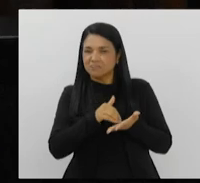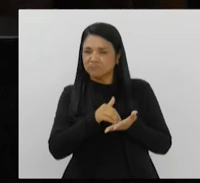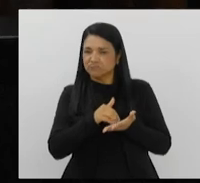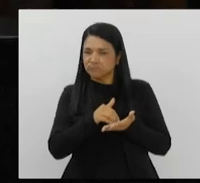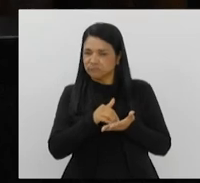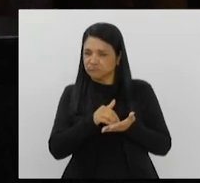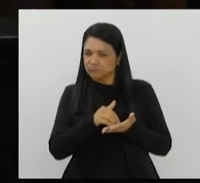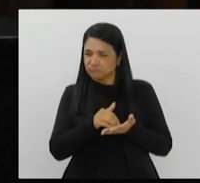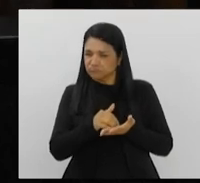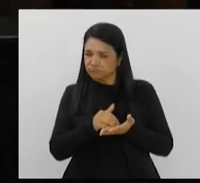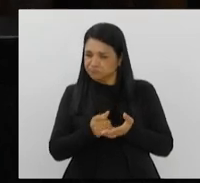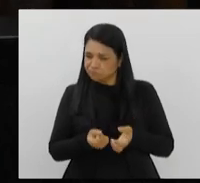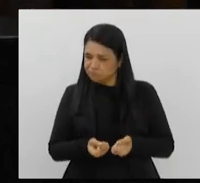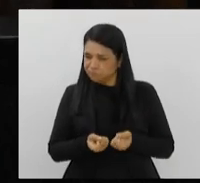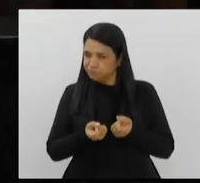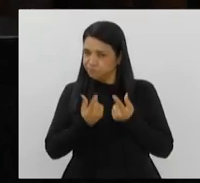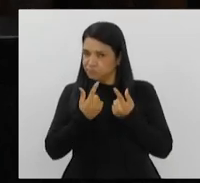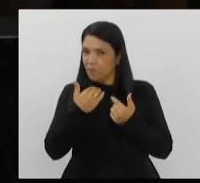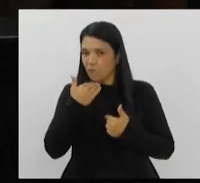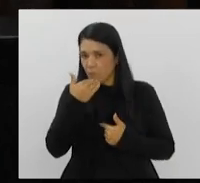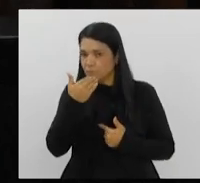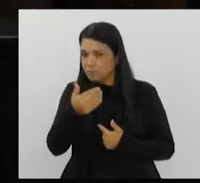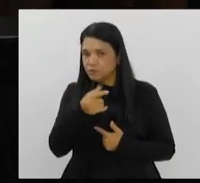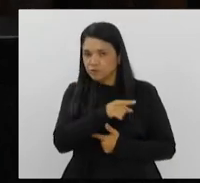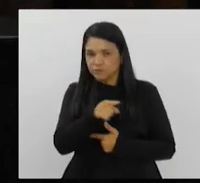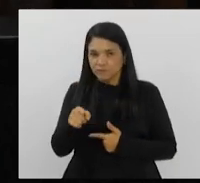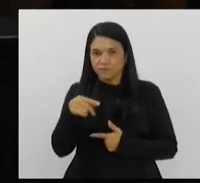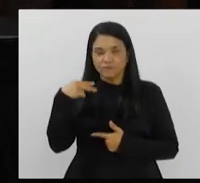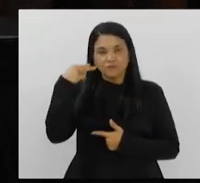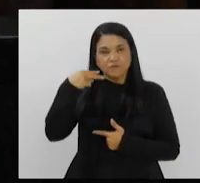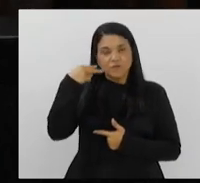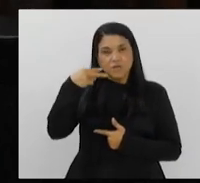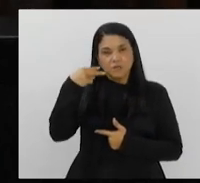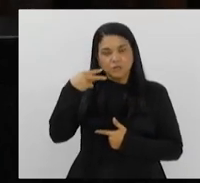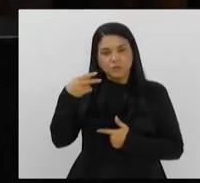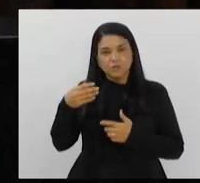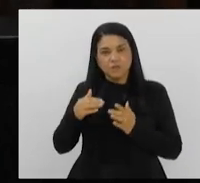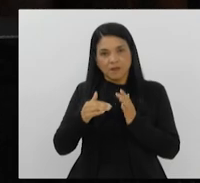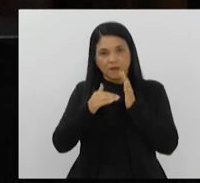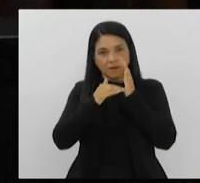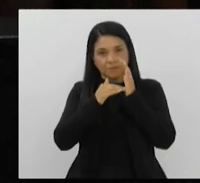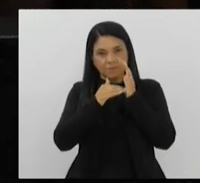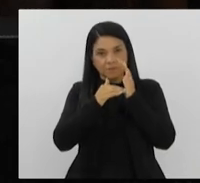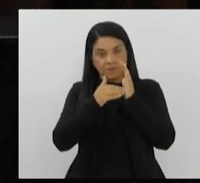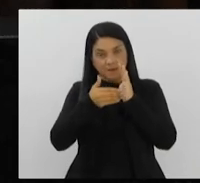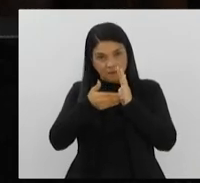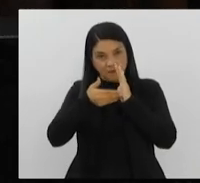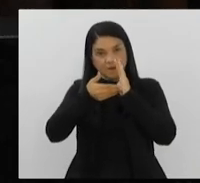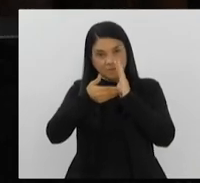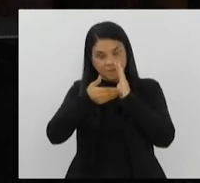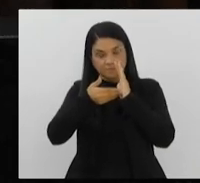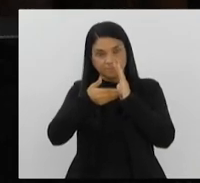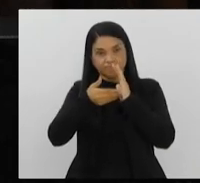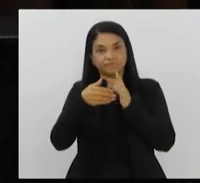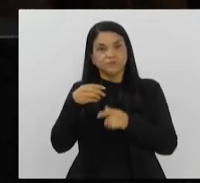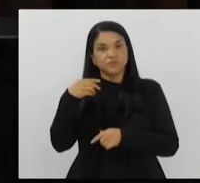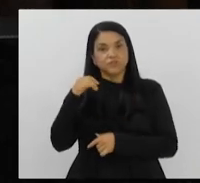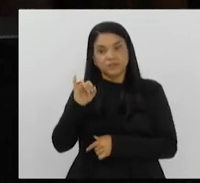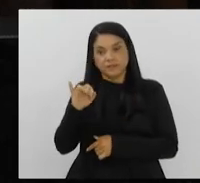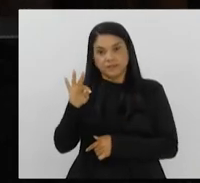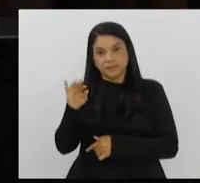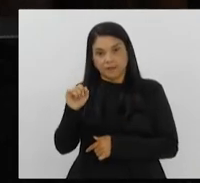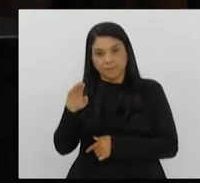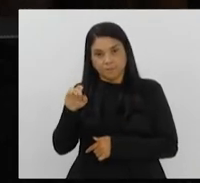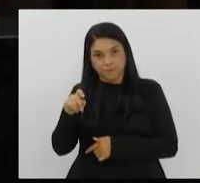Eu vou pedir aqui aos vereadores da Câmara de Itaperuna que façam um ofício